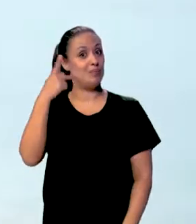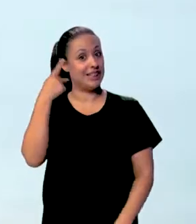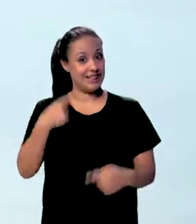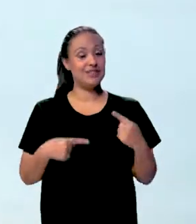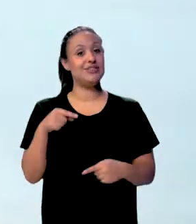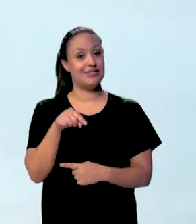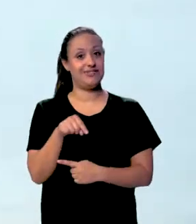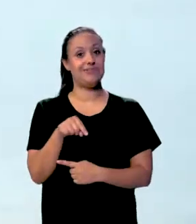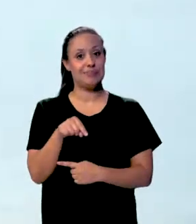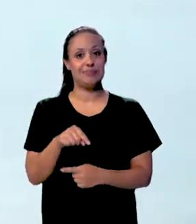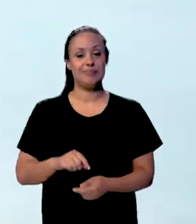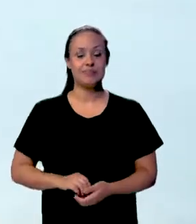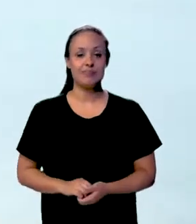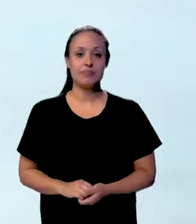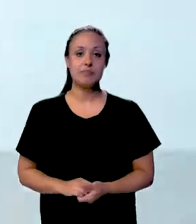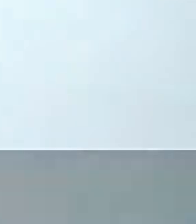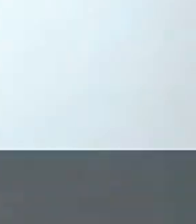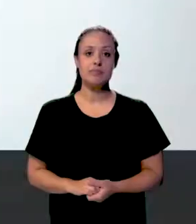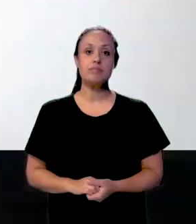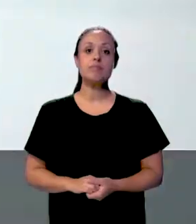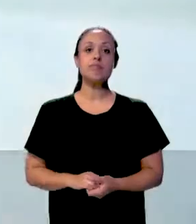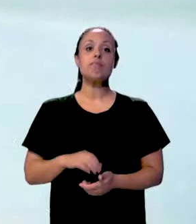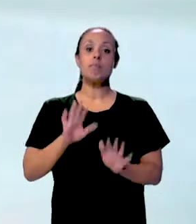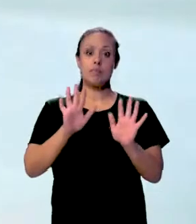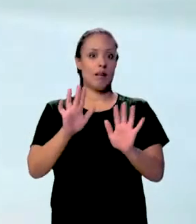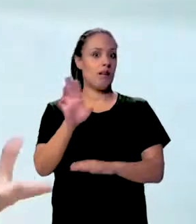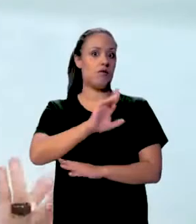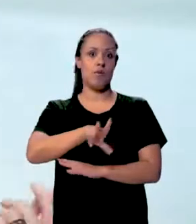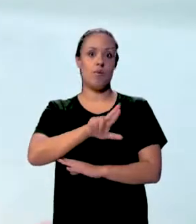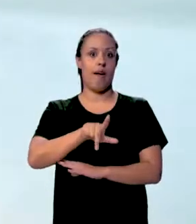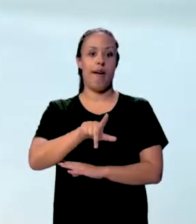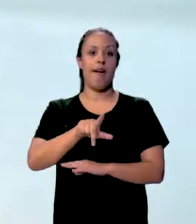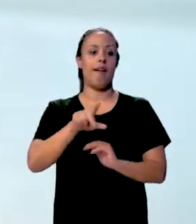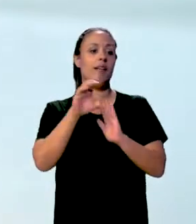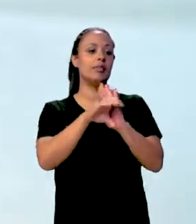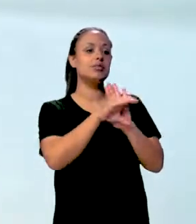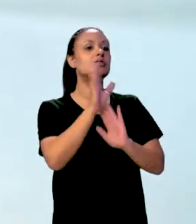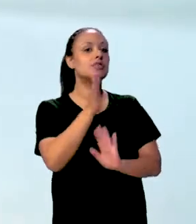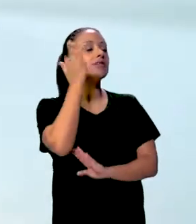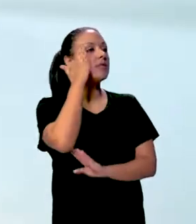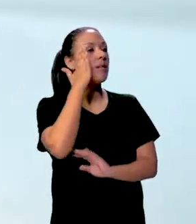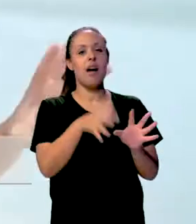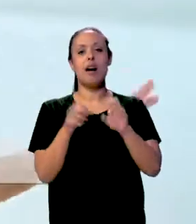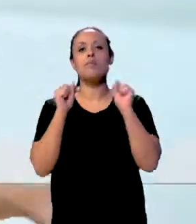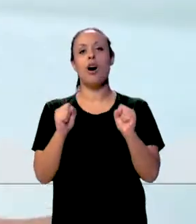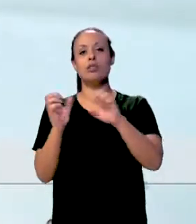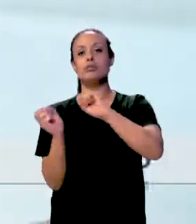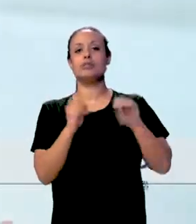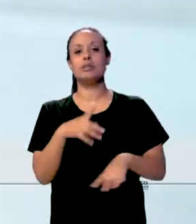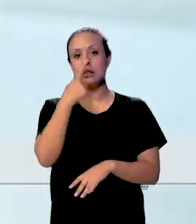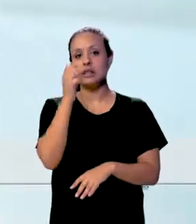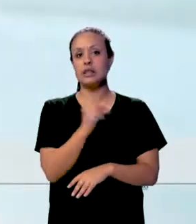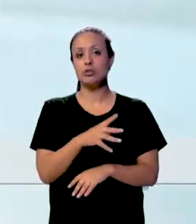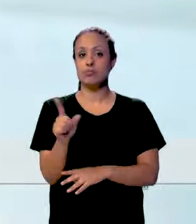que são conceituais, mas são categorias políticas também, né? Não é abandonar nossas referências e dizer que tudo é um